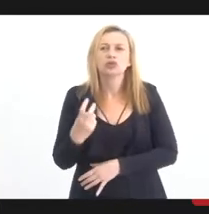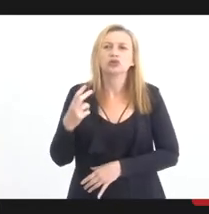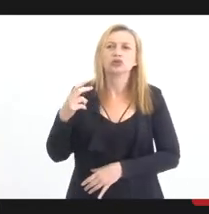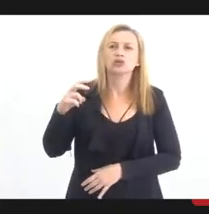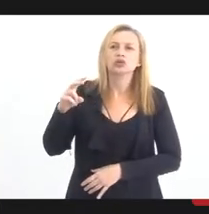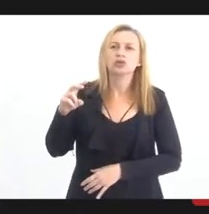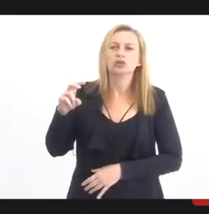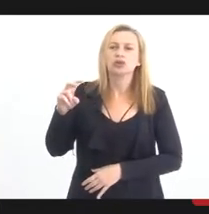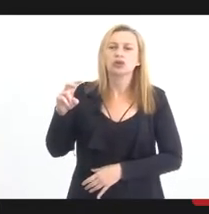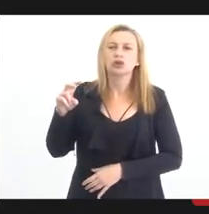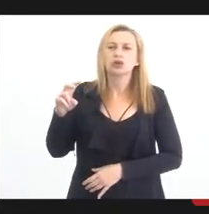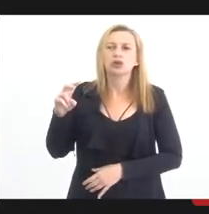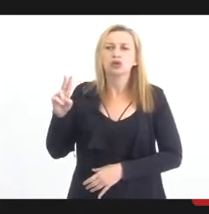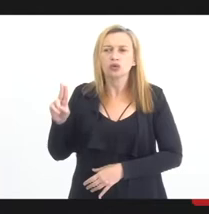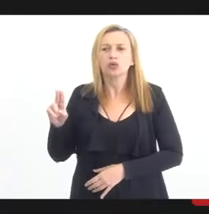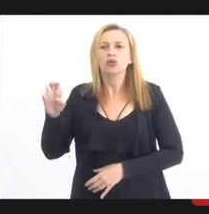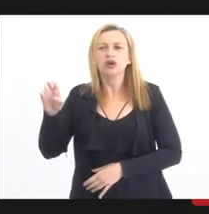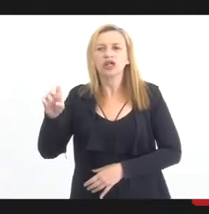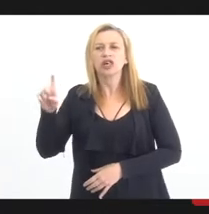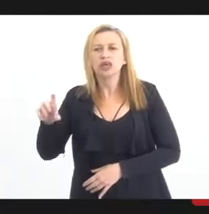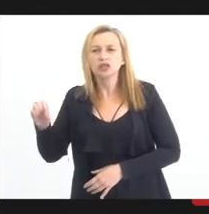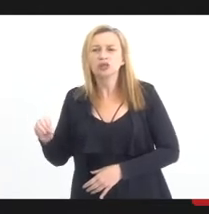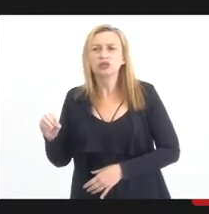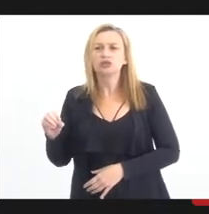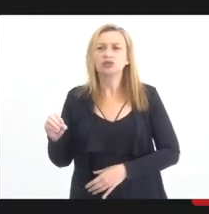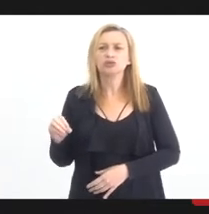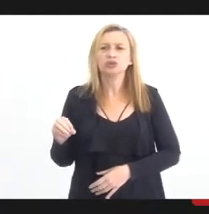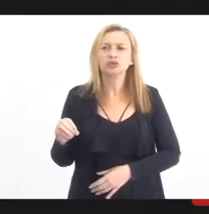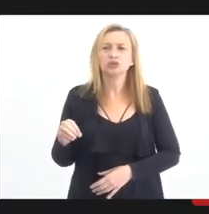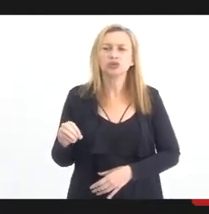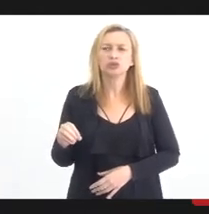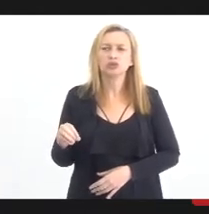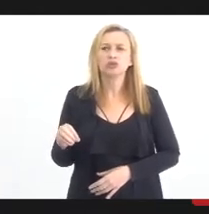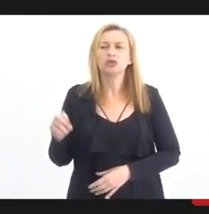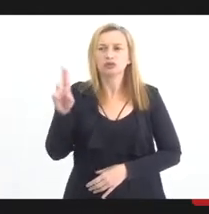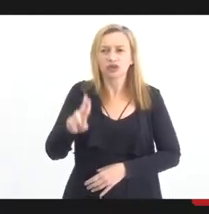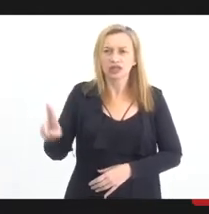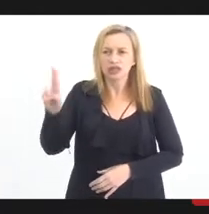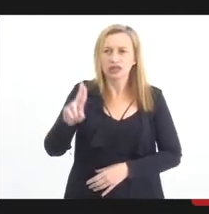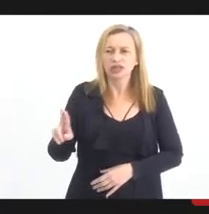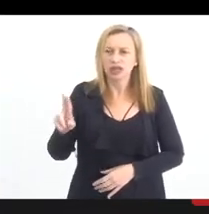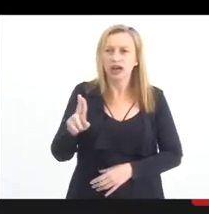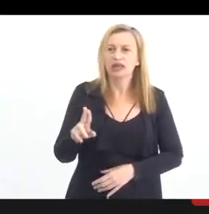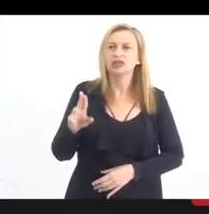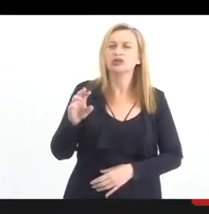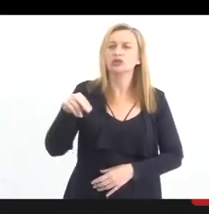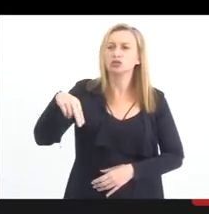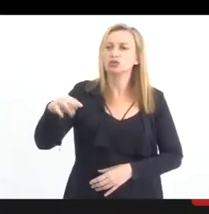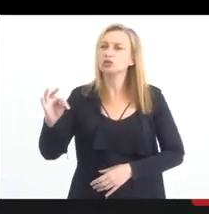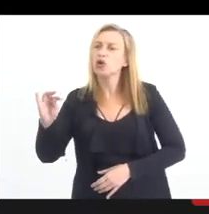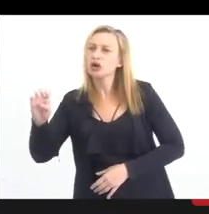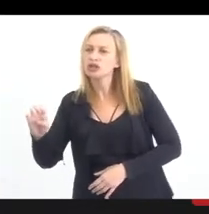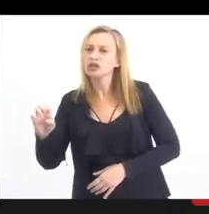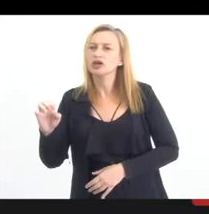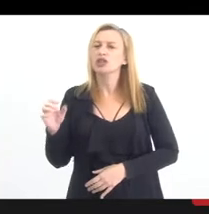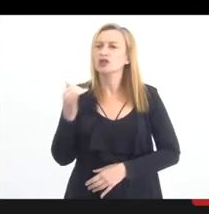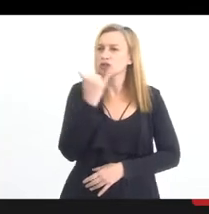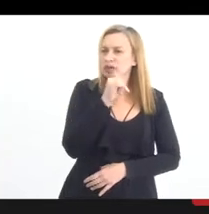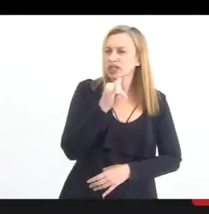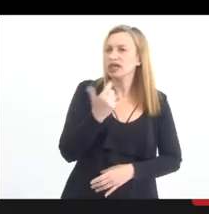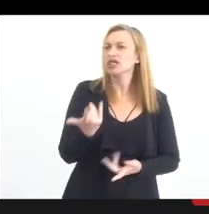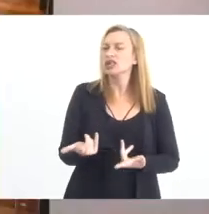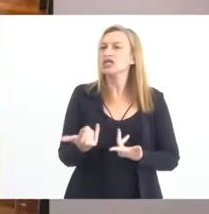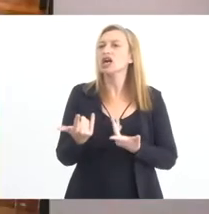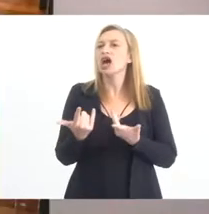UESO, a Universidade Norte Fluminense, inclusive a minha assinatura está lá